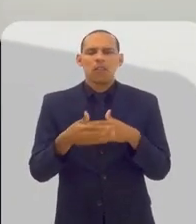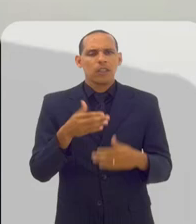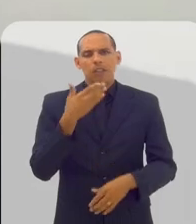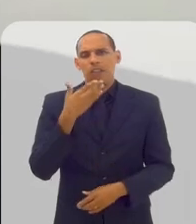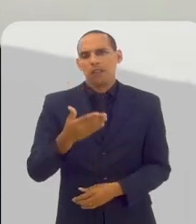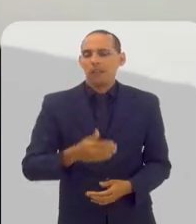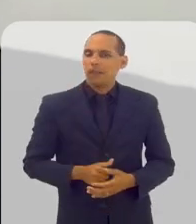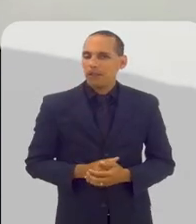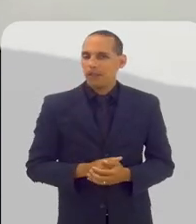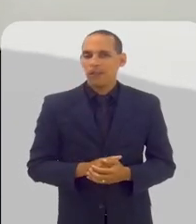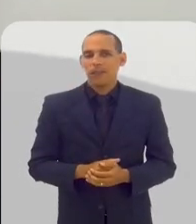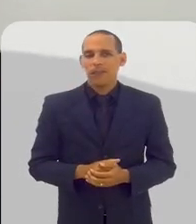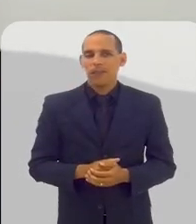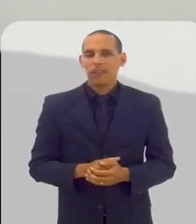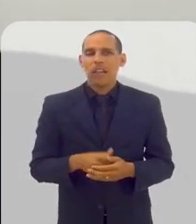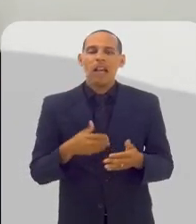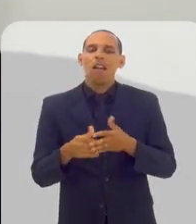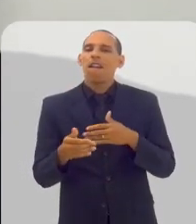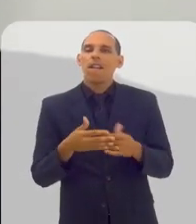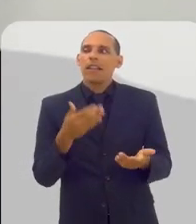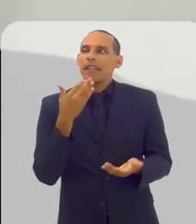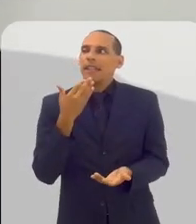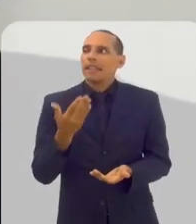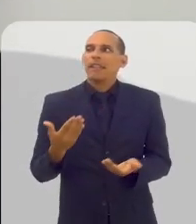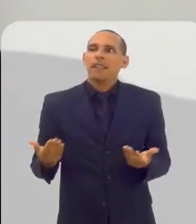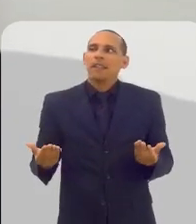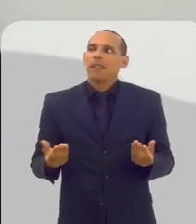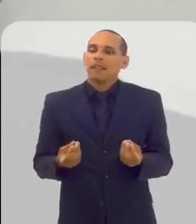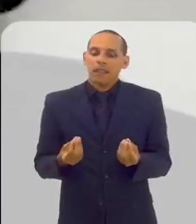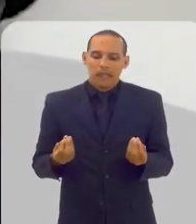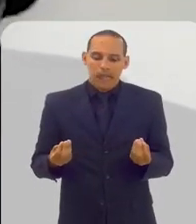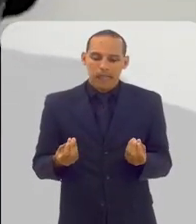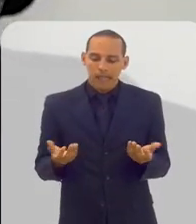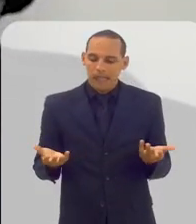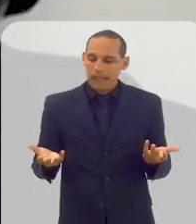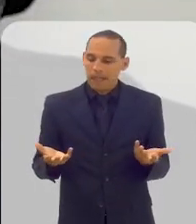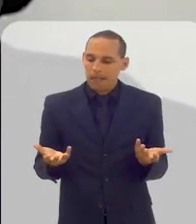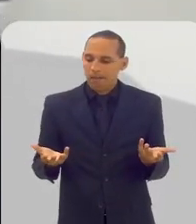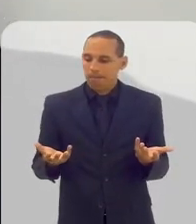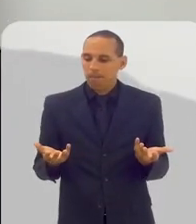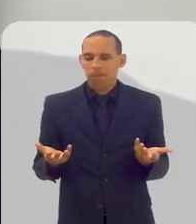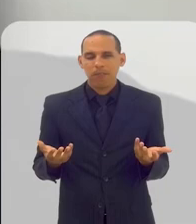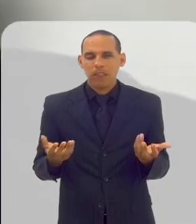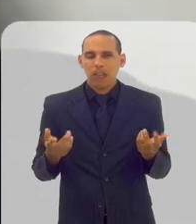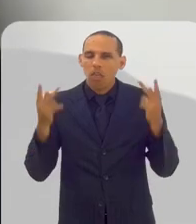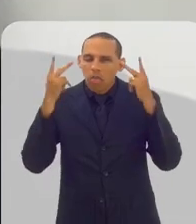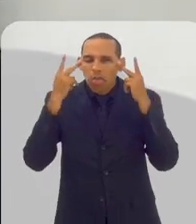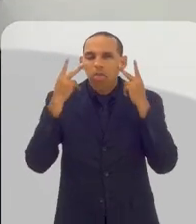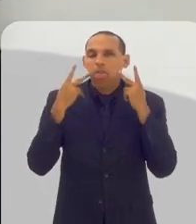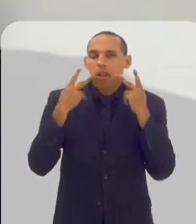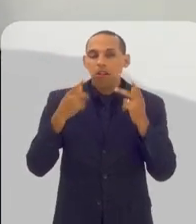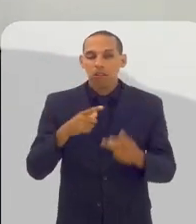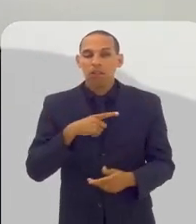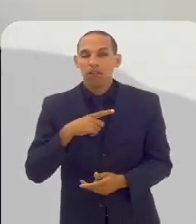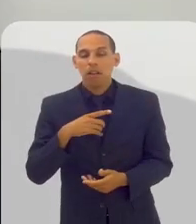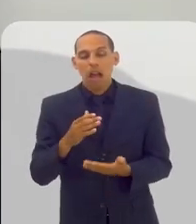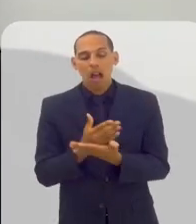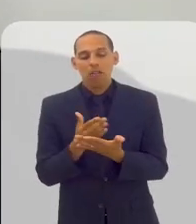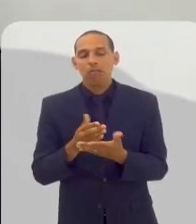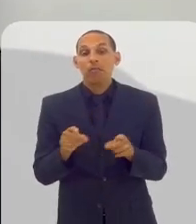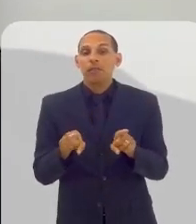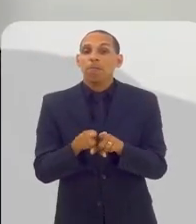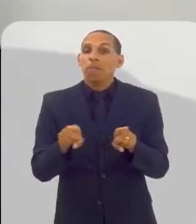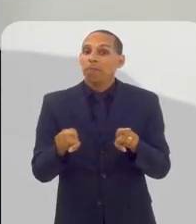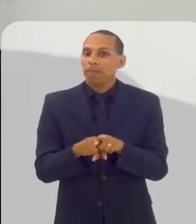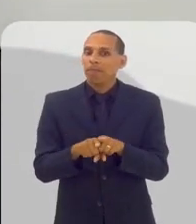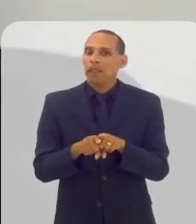em termos de qualquer outro tipo de vulnerabilidade qualquer outro tipo de de constrangimento que eles